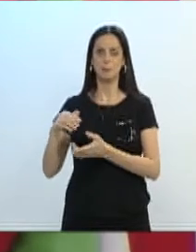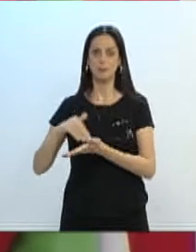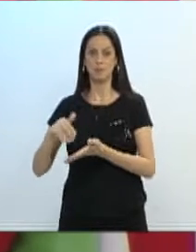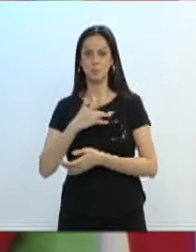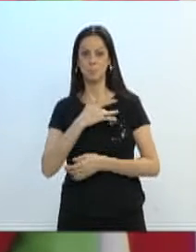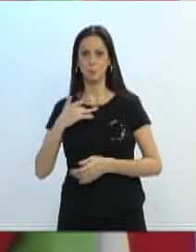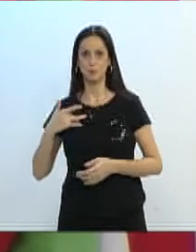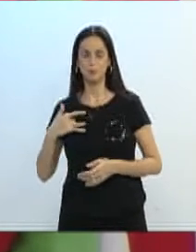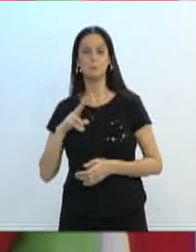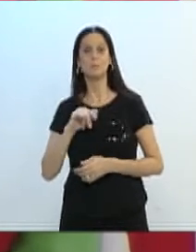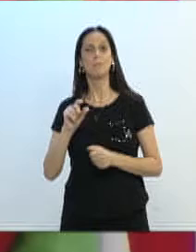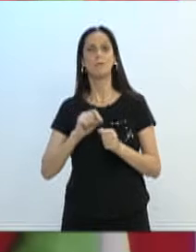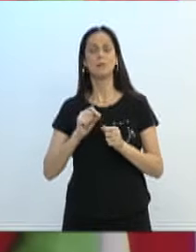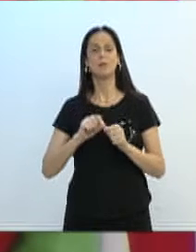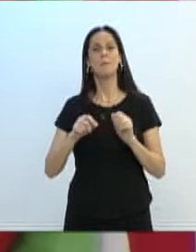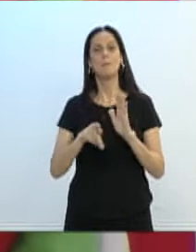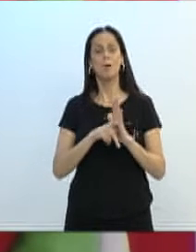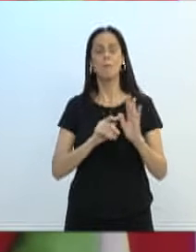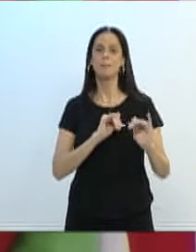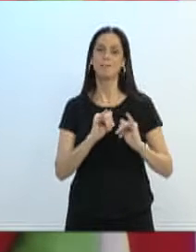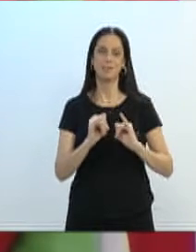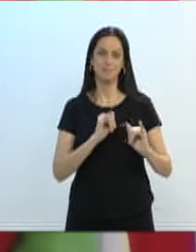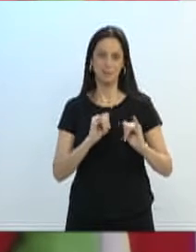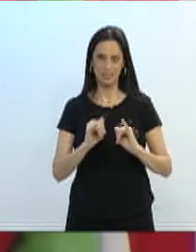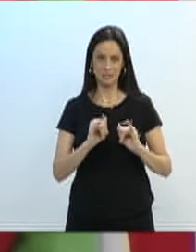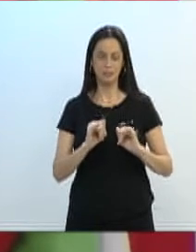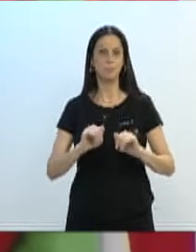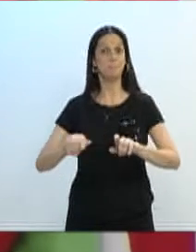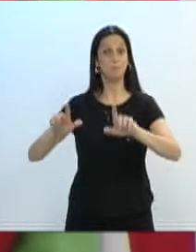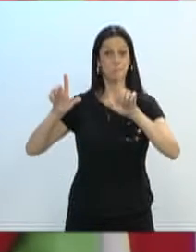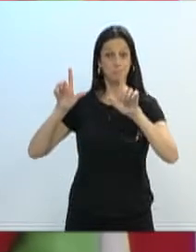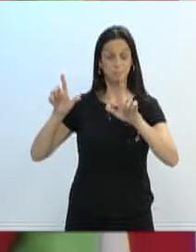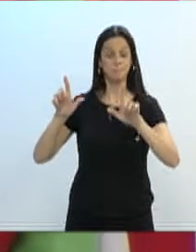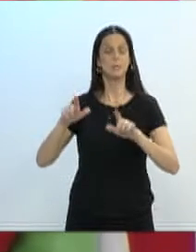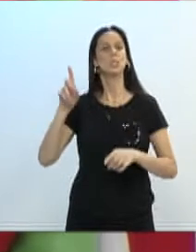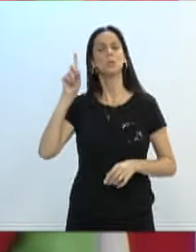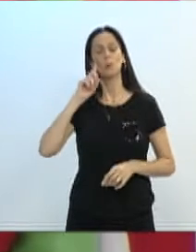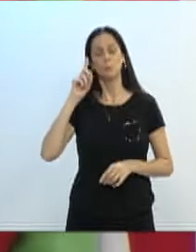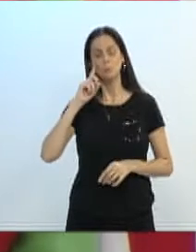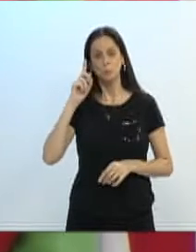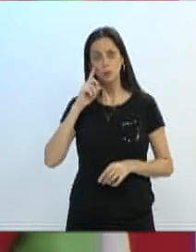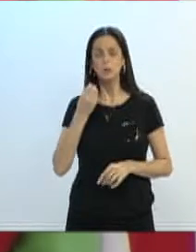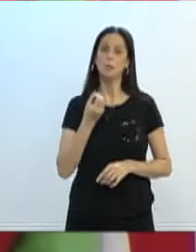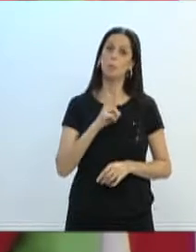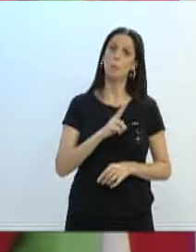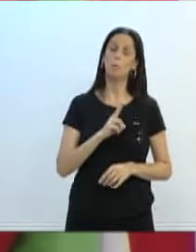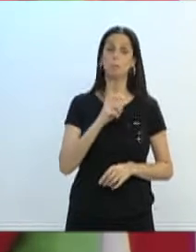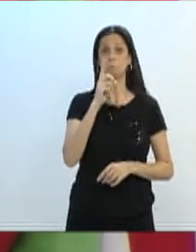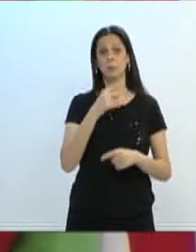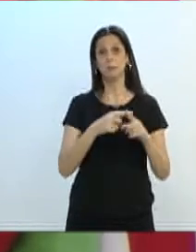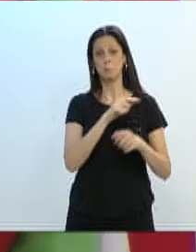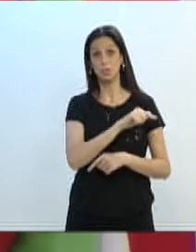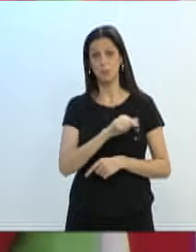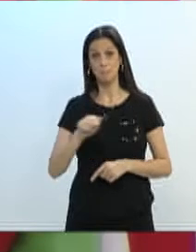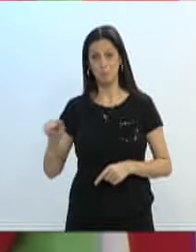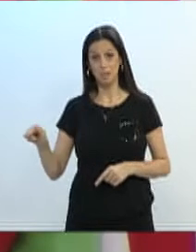online, digital. Uma possibilidade de divulgação diária ou semanal das